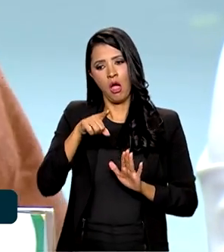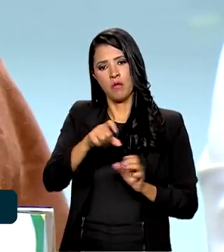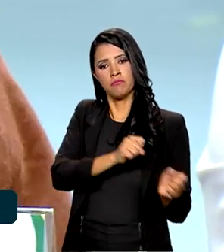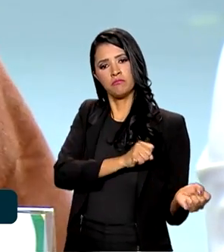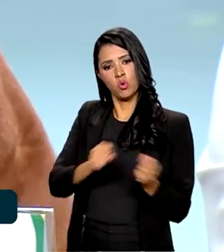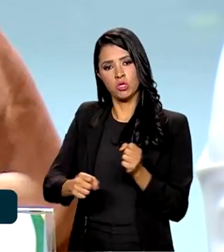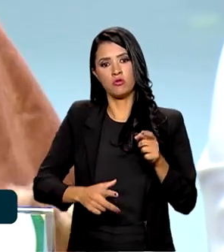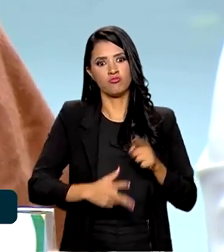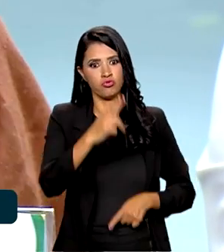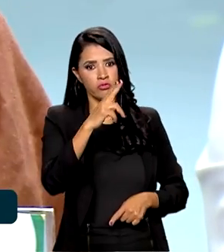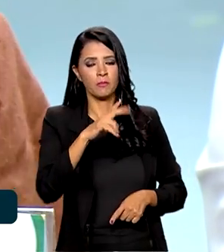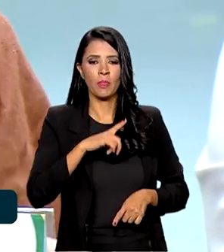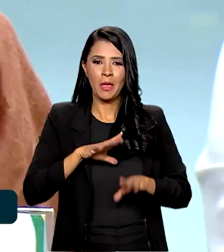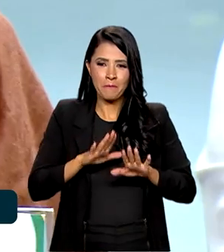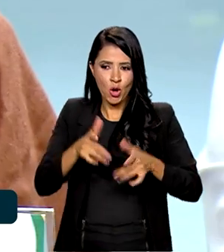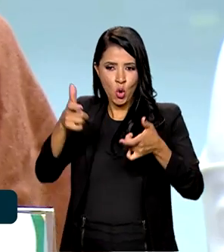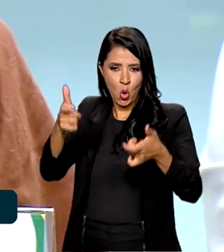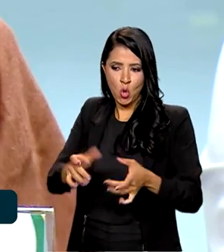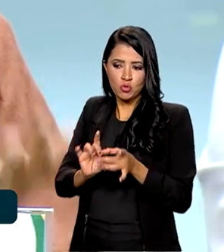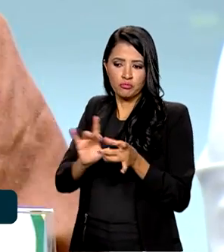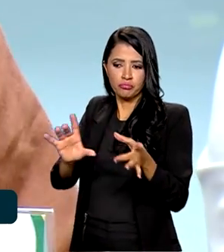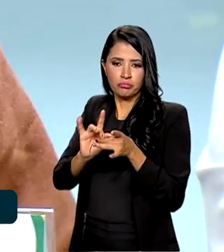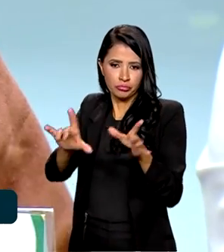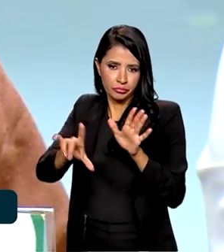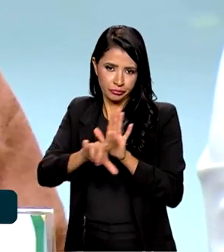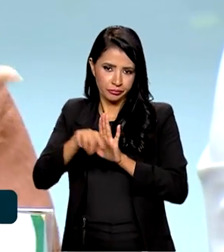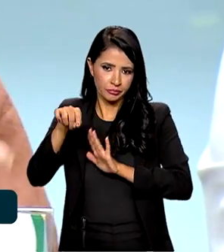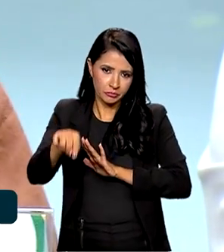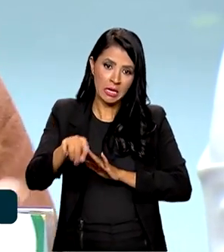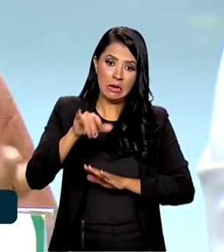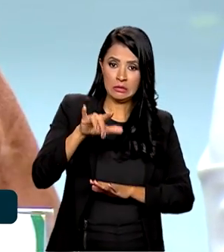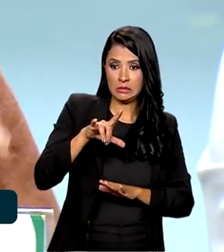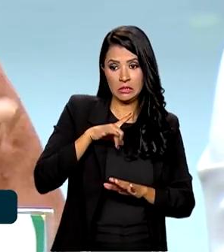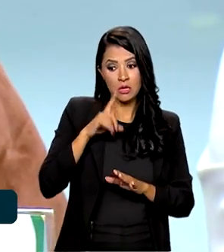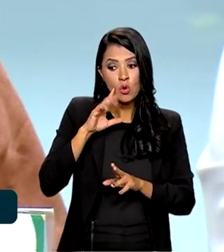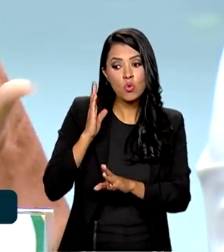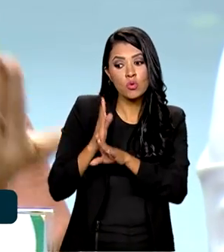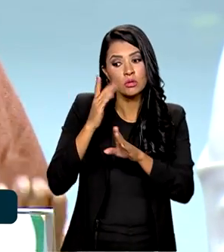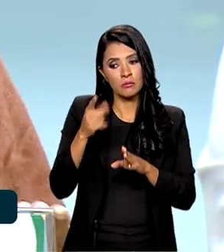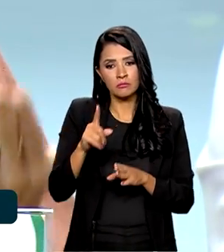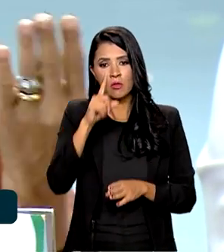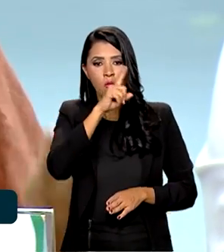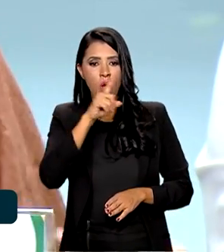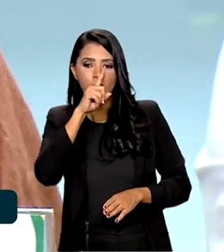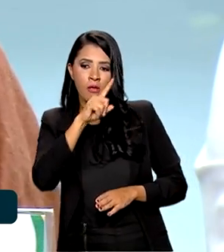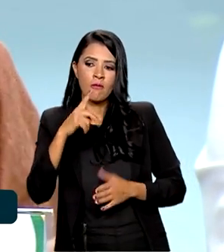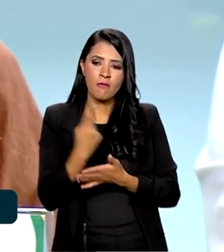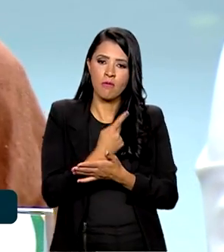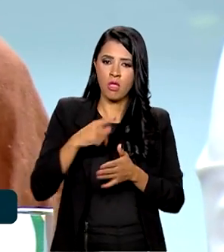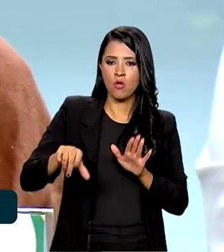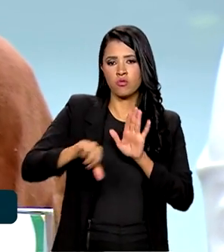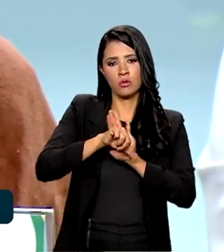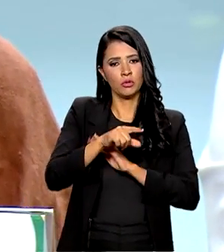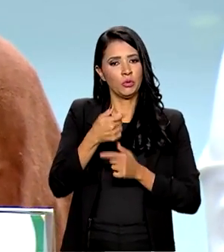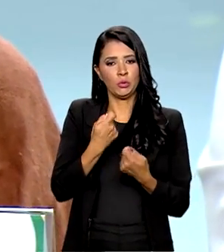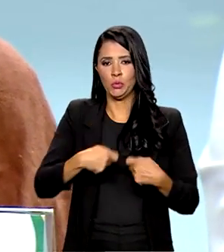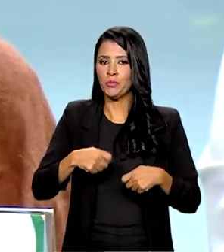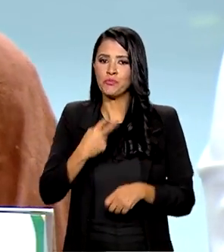de ação aonde tem autorização A não ser que seja identificado uma fraude não tem como haver essa